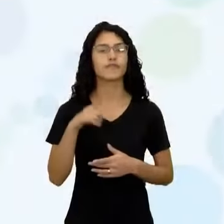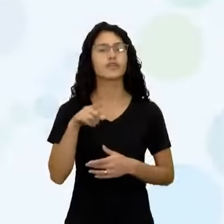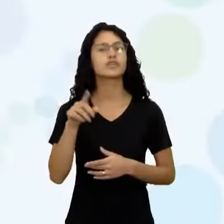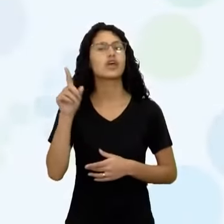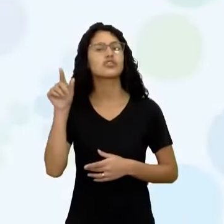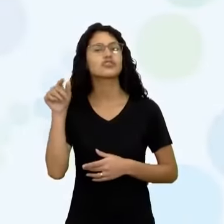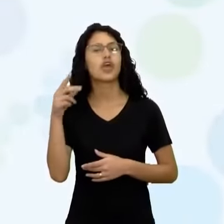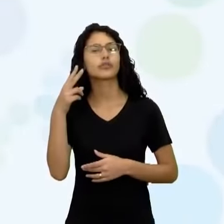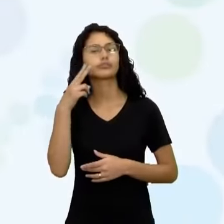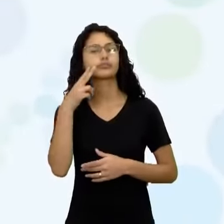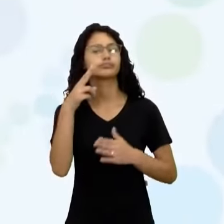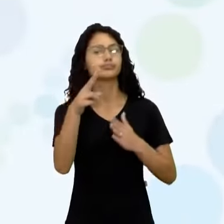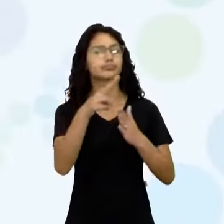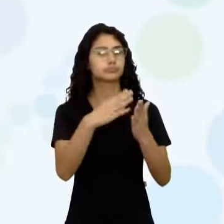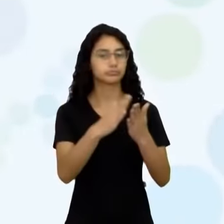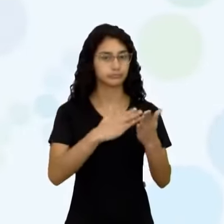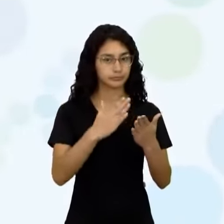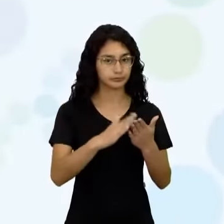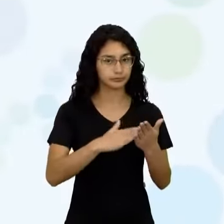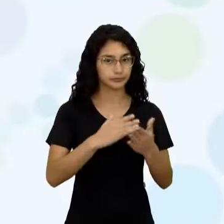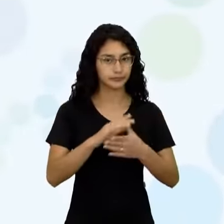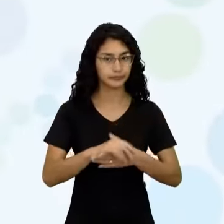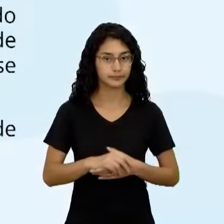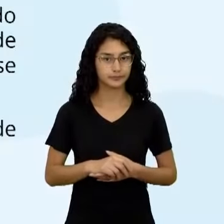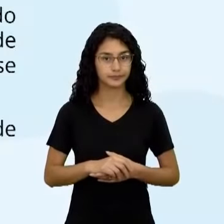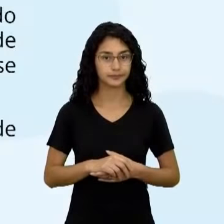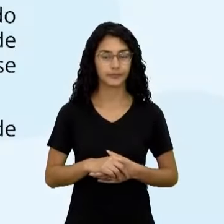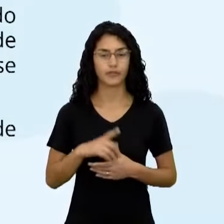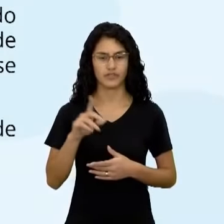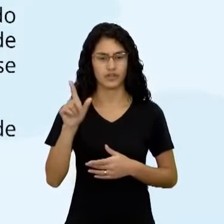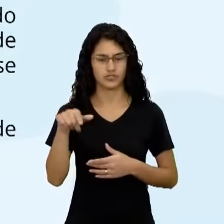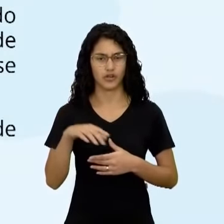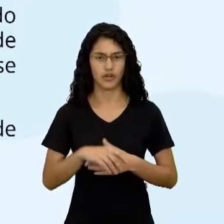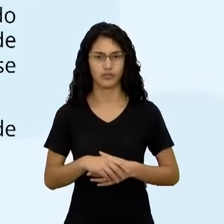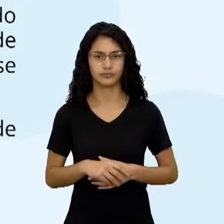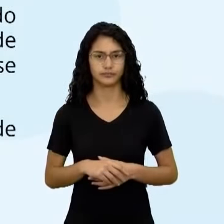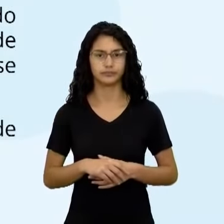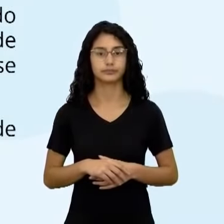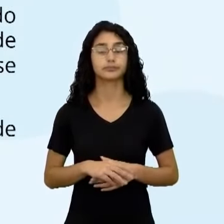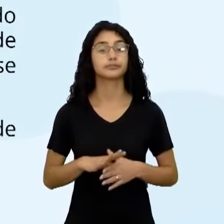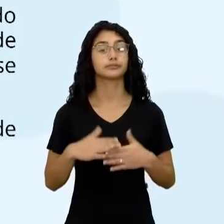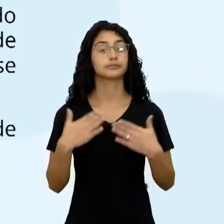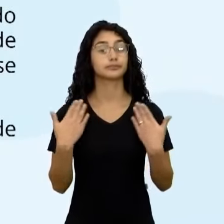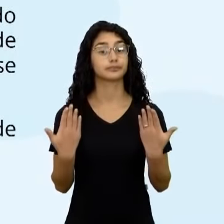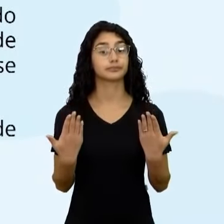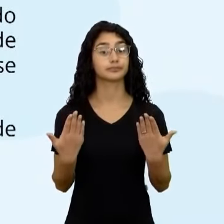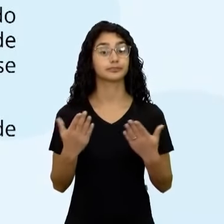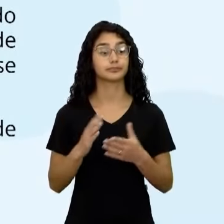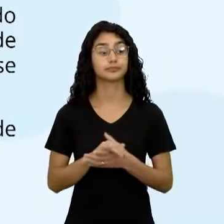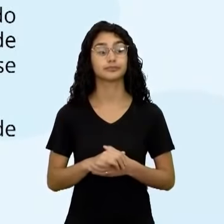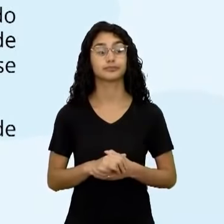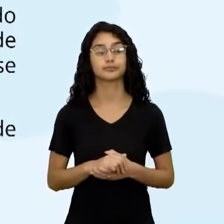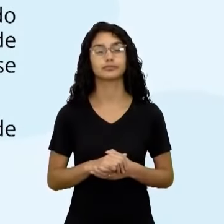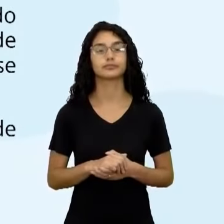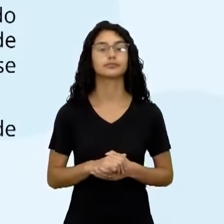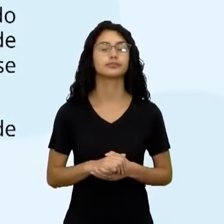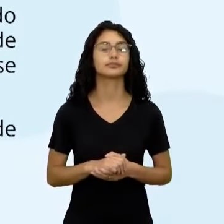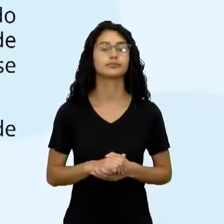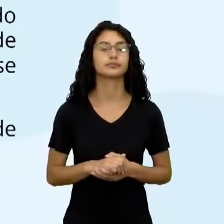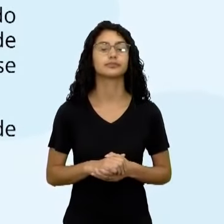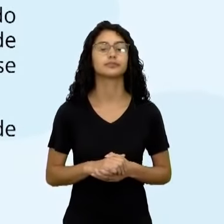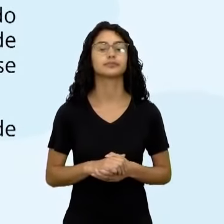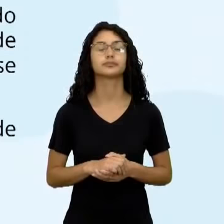já assistiu a esse livro será Você já assistiu a esse livro aqui coisa hum